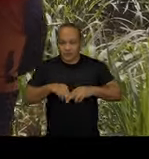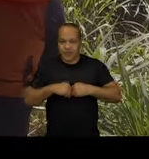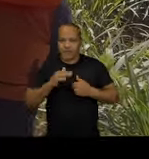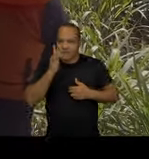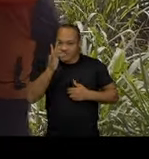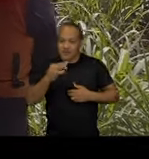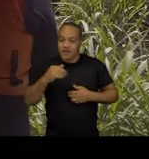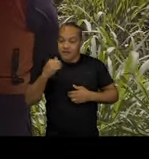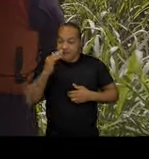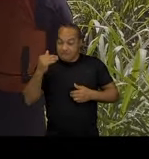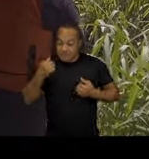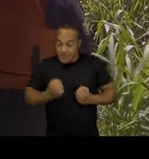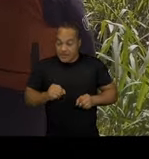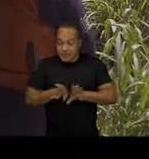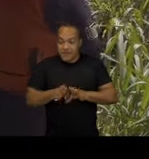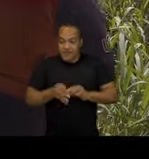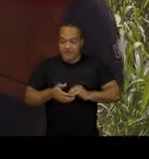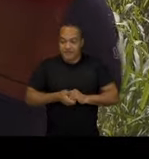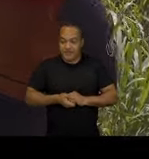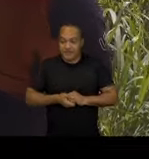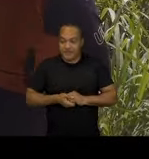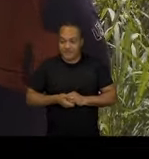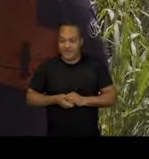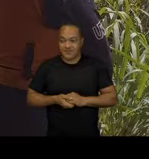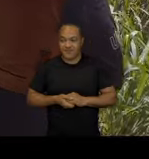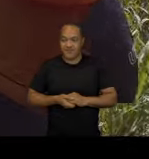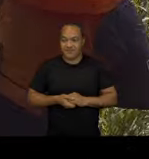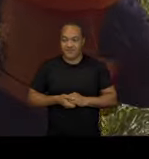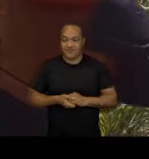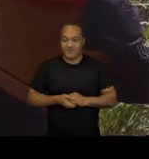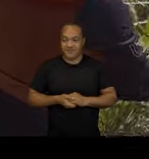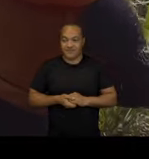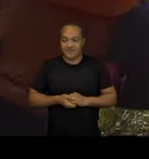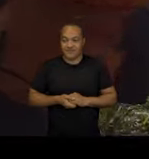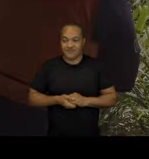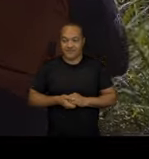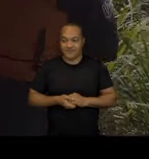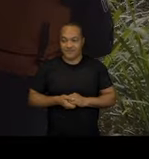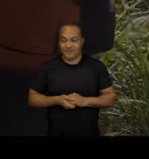lazareto.